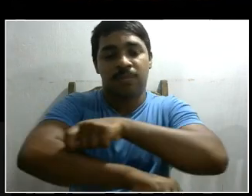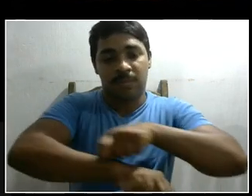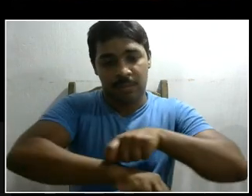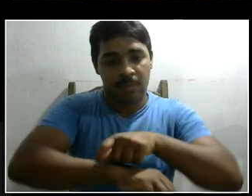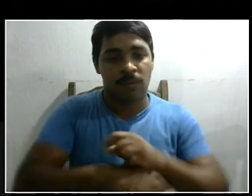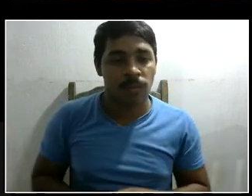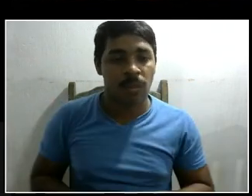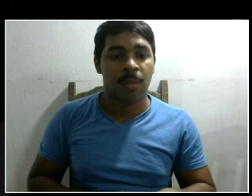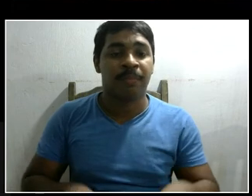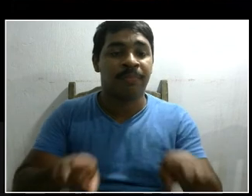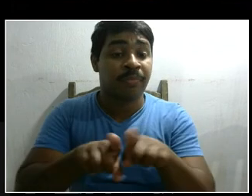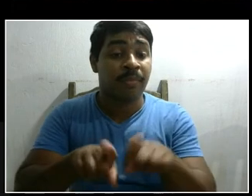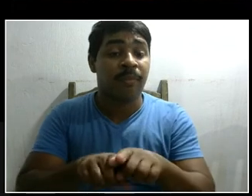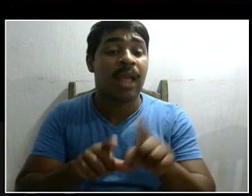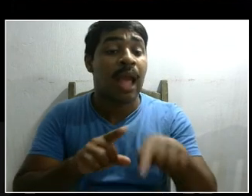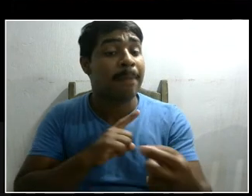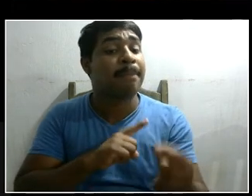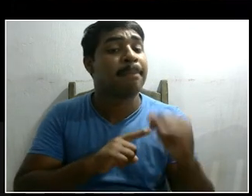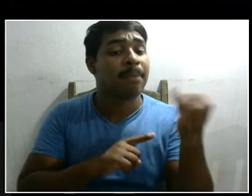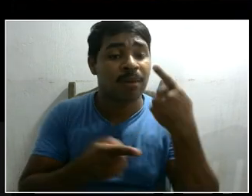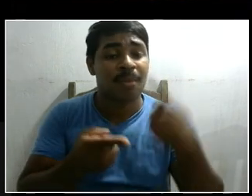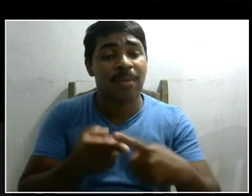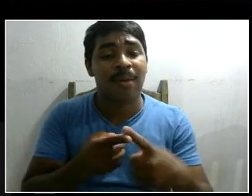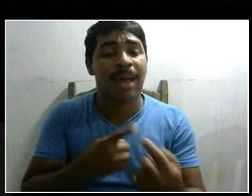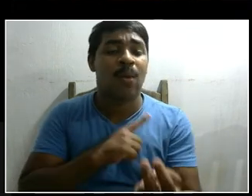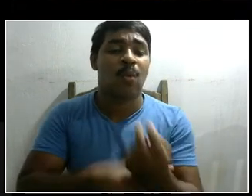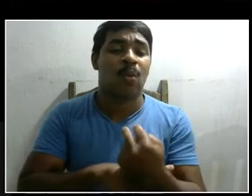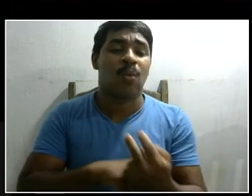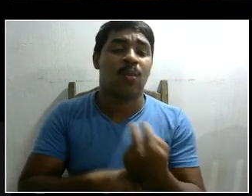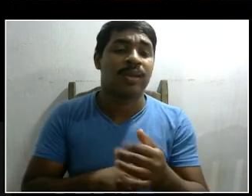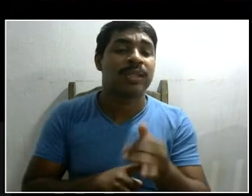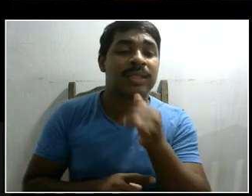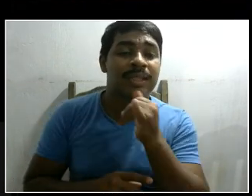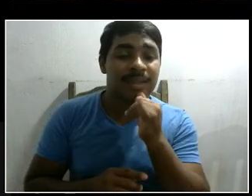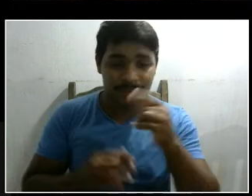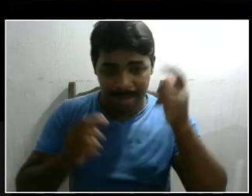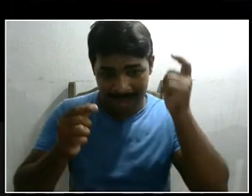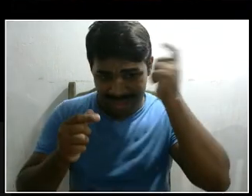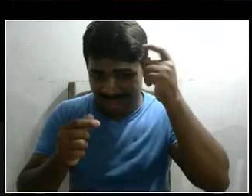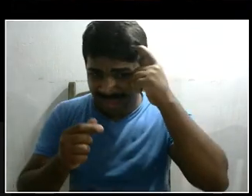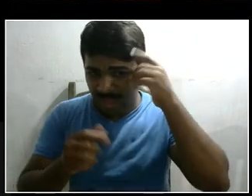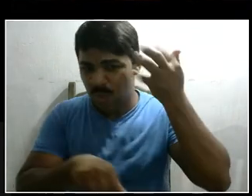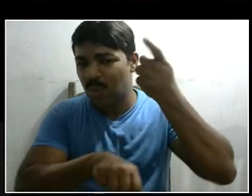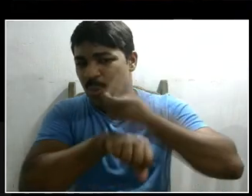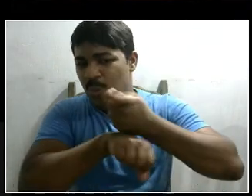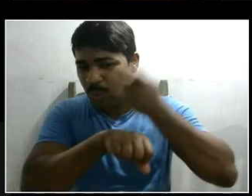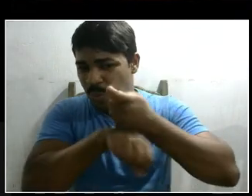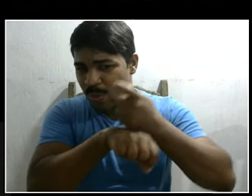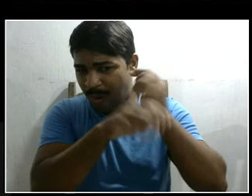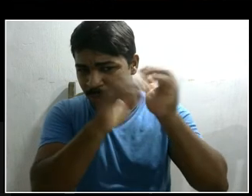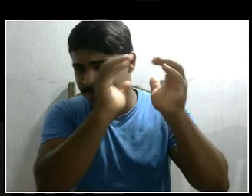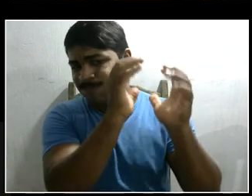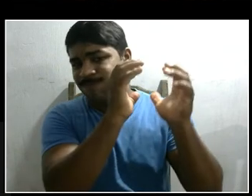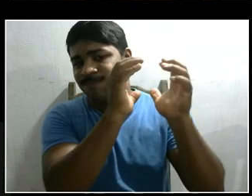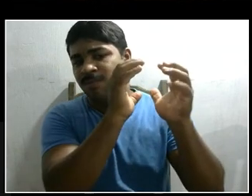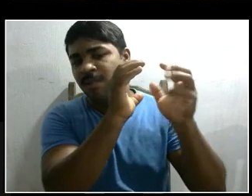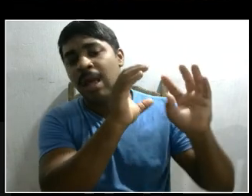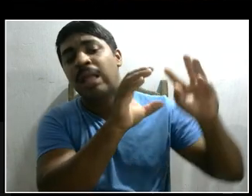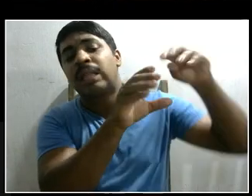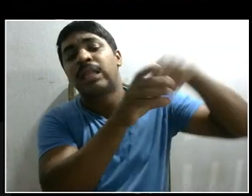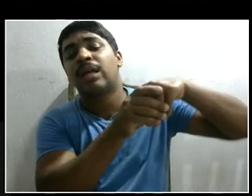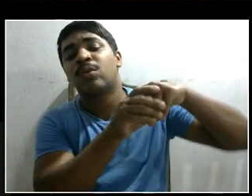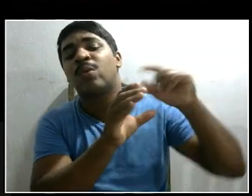Imagina, por exemplo, essa região aqui, ó, que é o crânio, ele vai proteger o nosso cérebro, tá? Essa outra região aqui, ele protege também